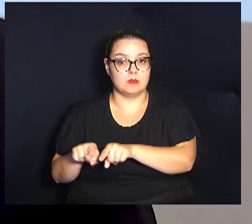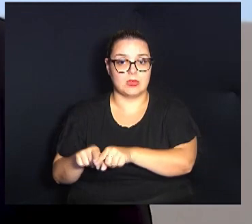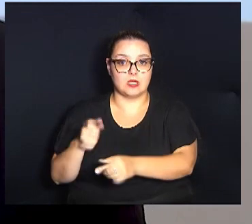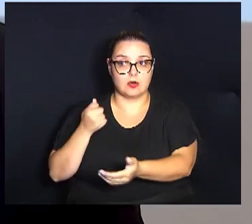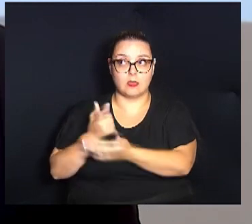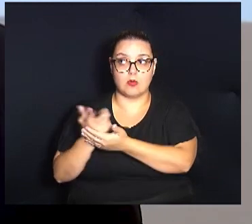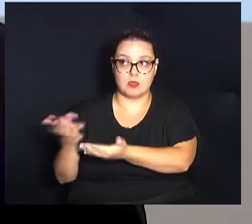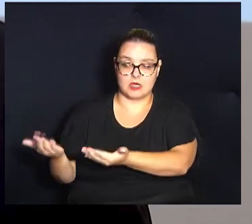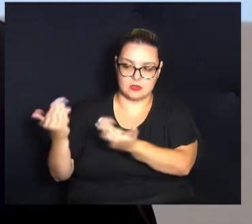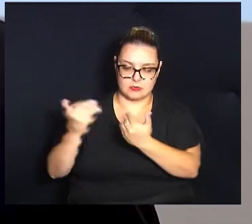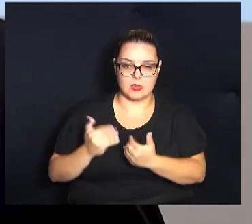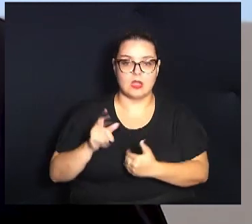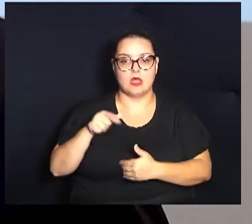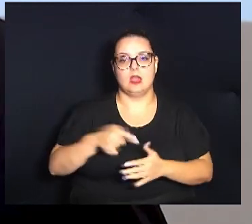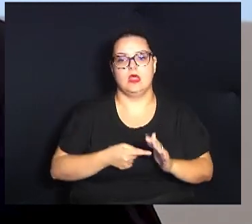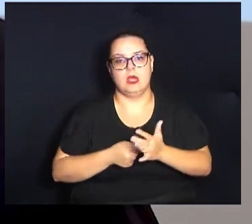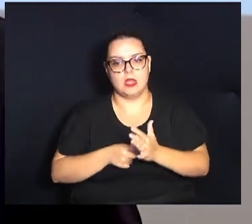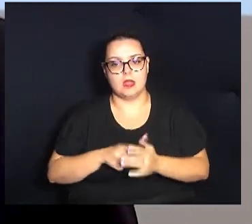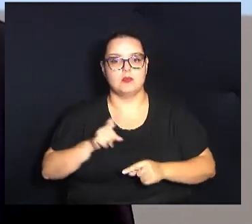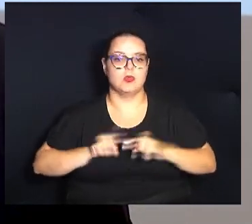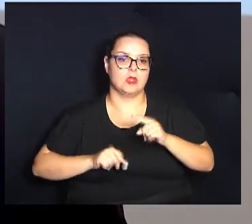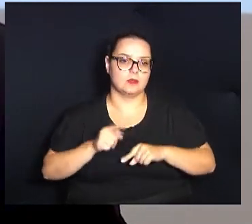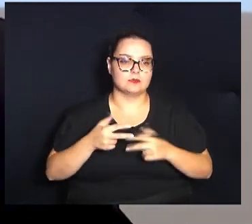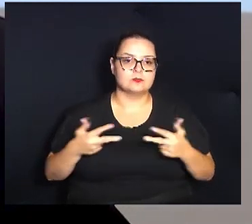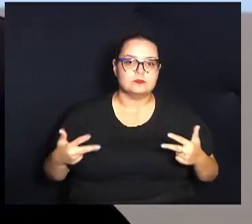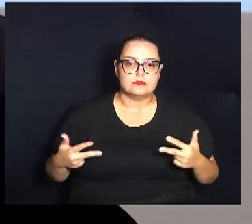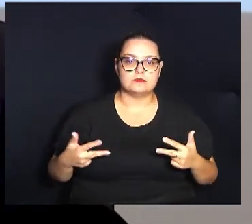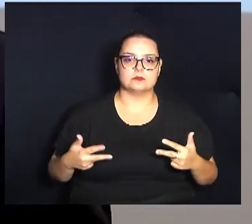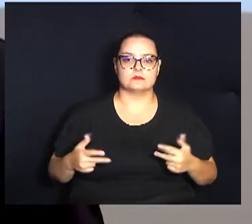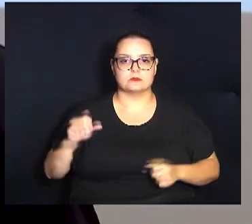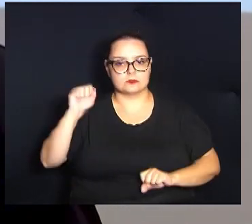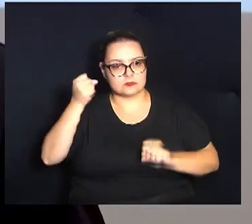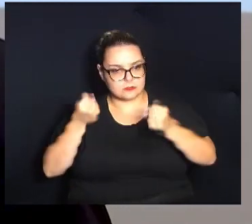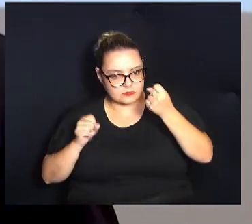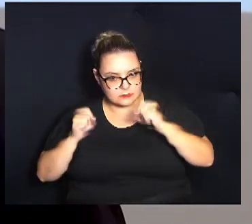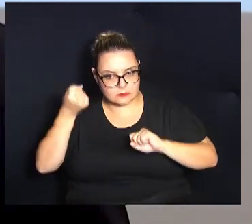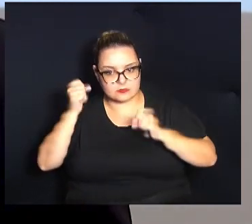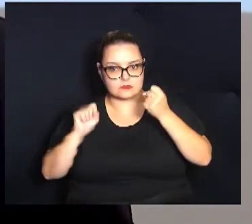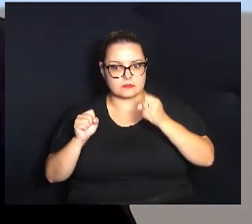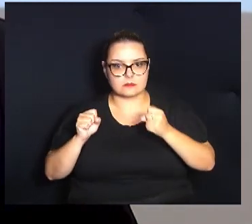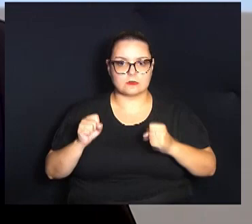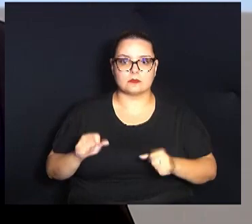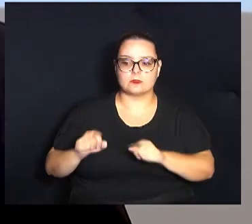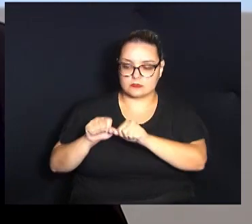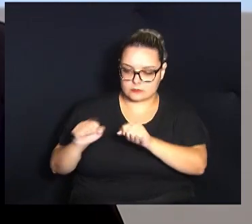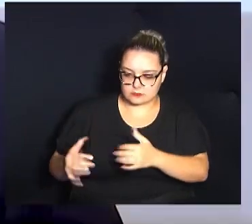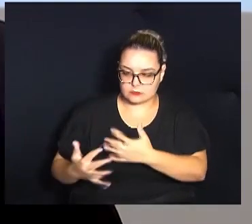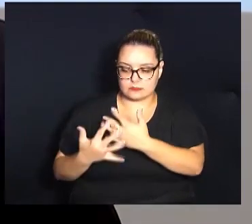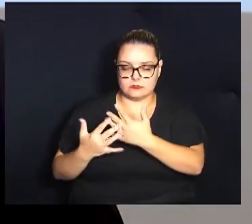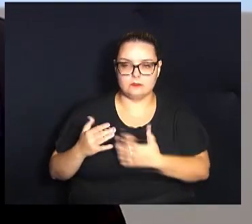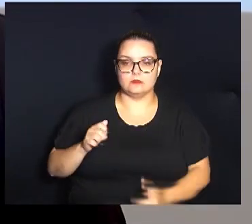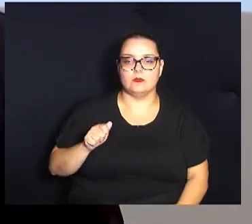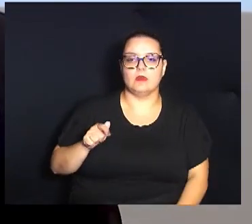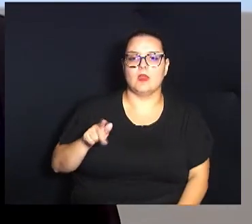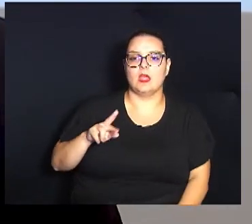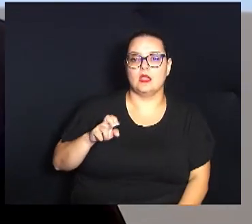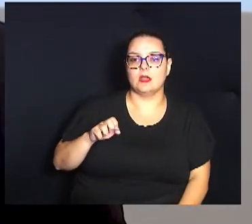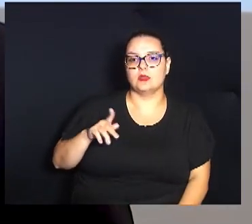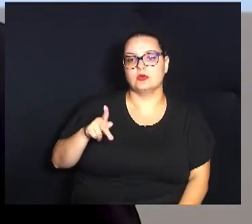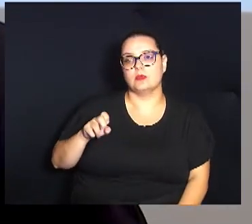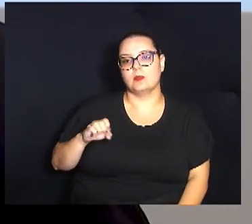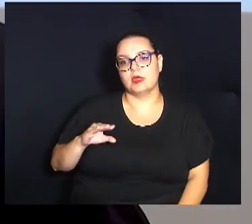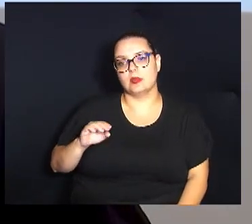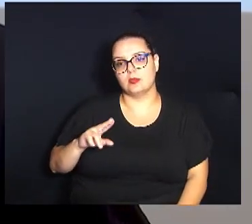itens são máquinas e equipamentos industriais e agropecuários. Isso tudo está ligado à